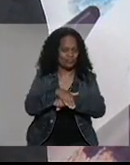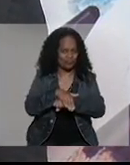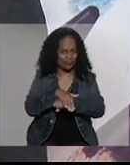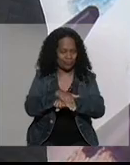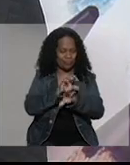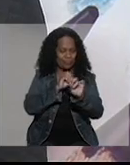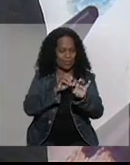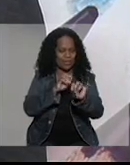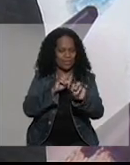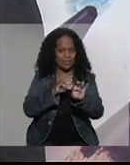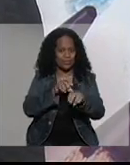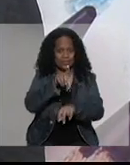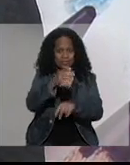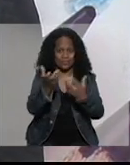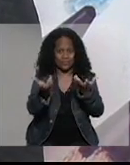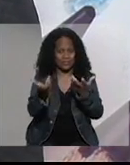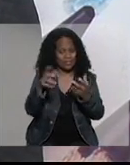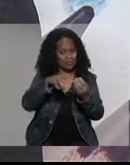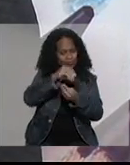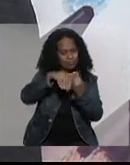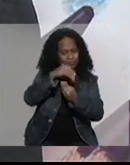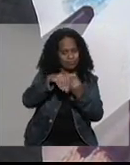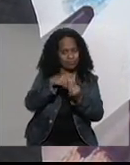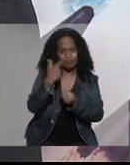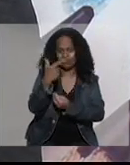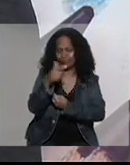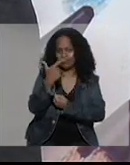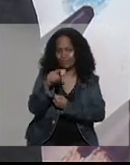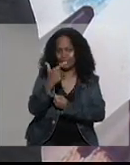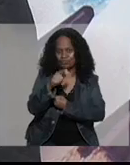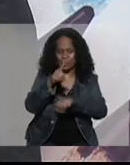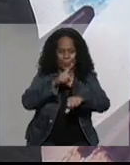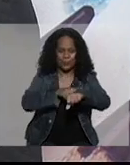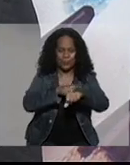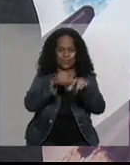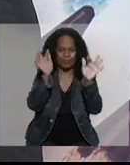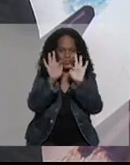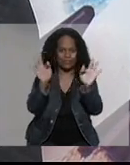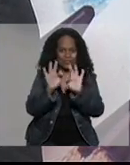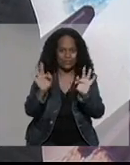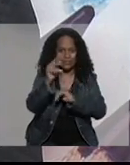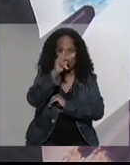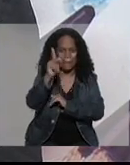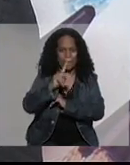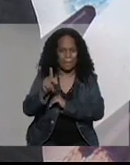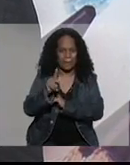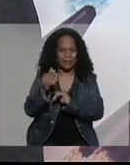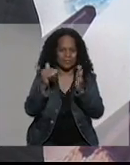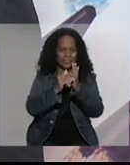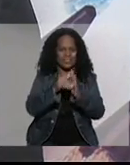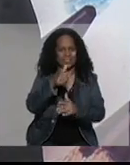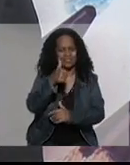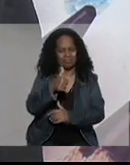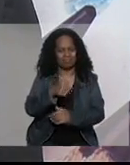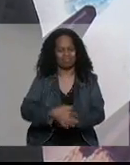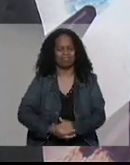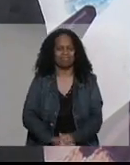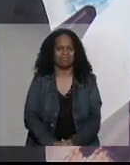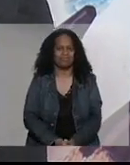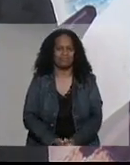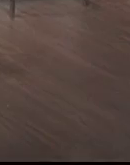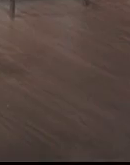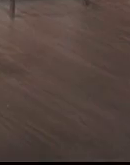às 9h da noite. Educação, se você não se envolver, não rola. Momentos felizes, paz do eu e até